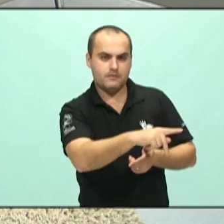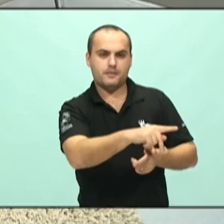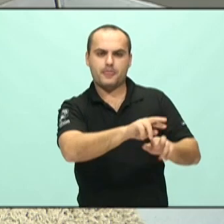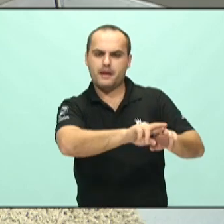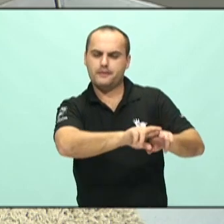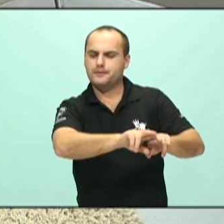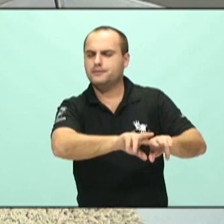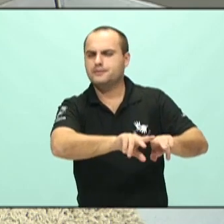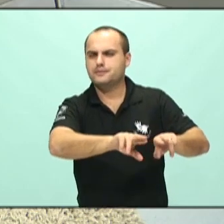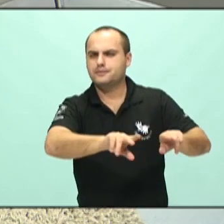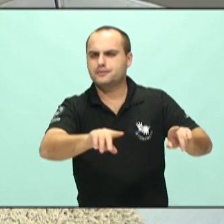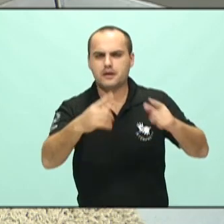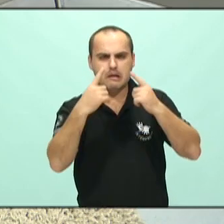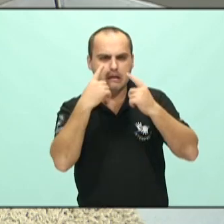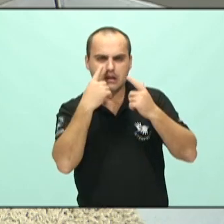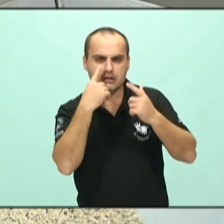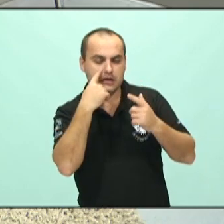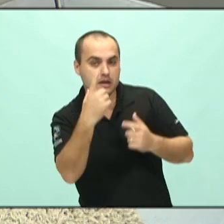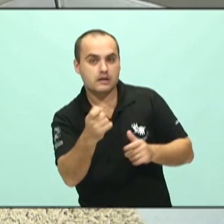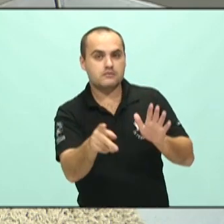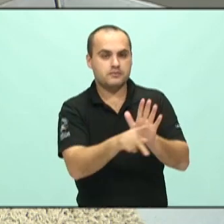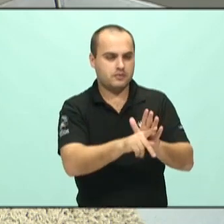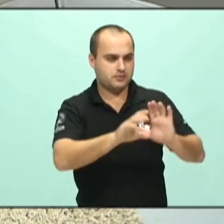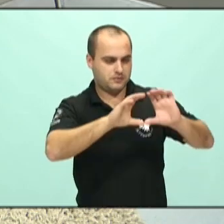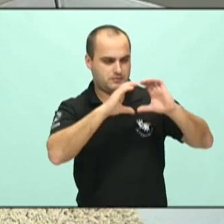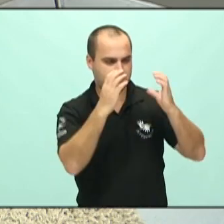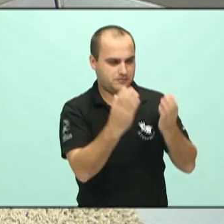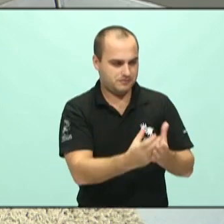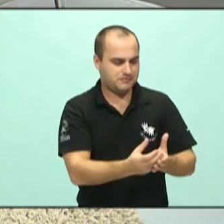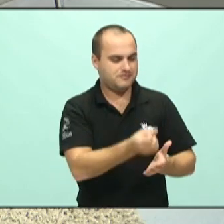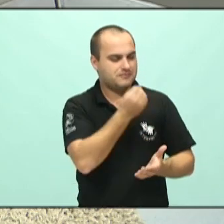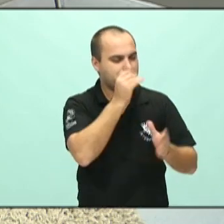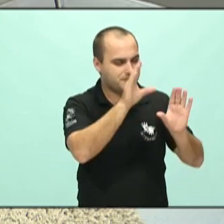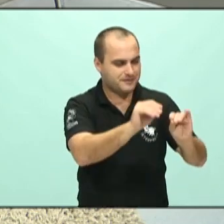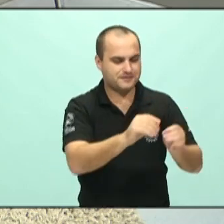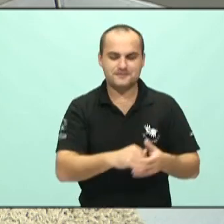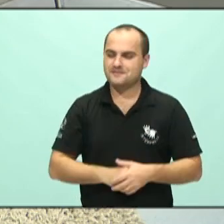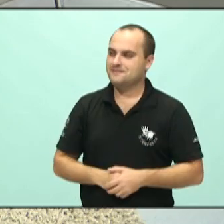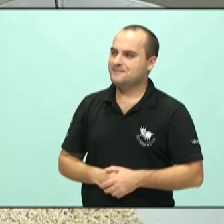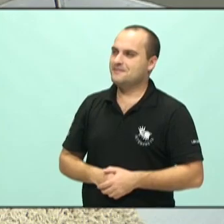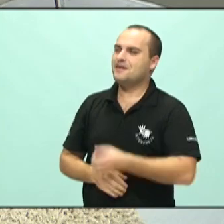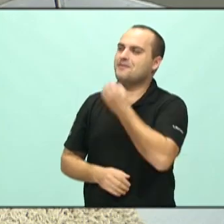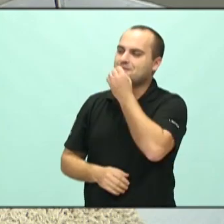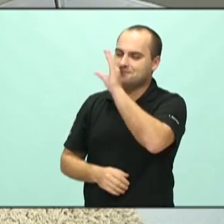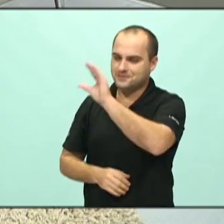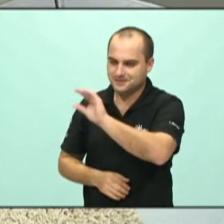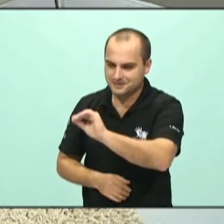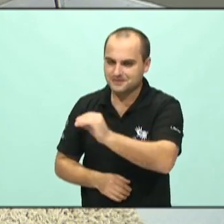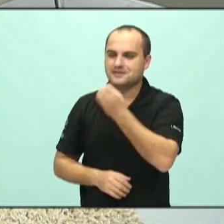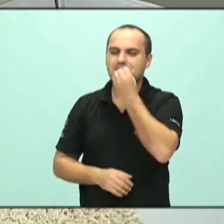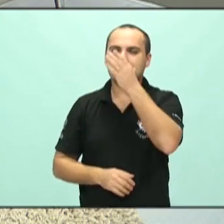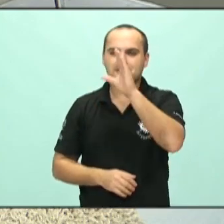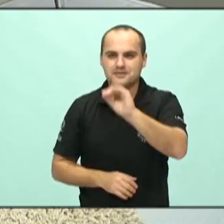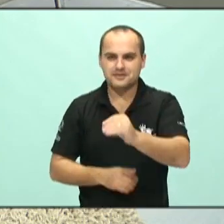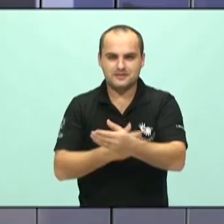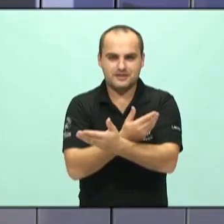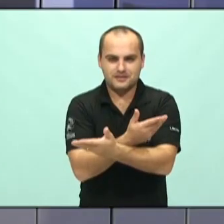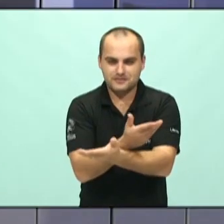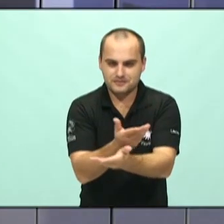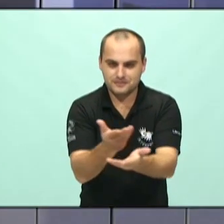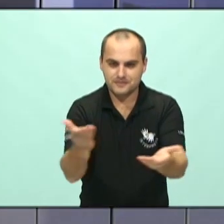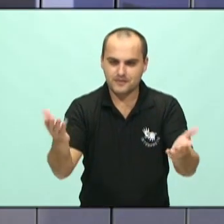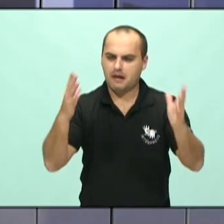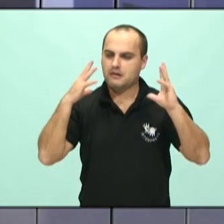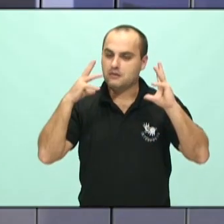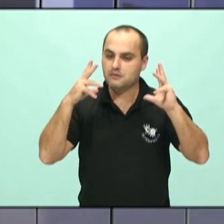também que sejam de interesse da nossa coletividade. Bom demais tê-lo aqui. Boa noite, vereador. Boa noite, Carlos Antônio. Boa noite também a todos